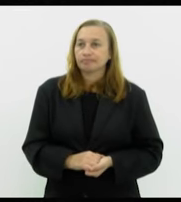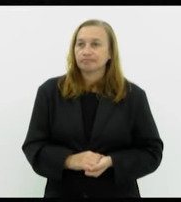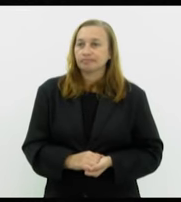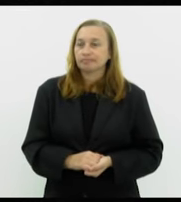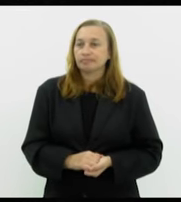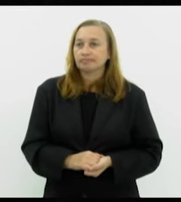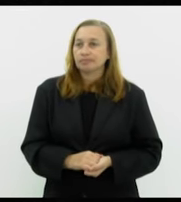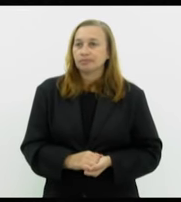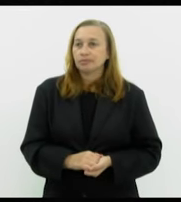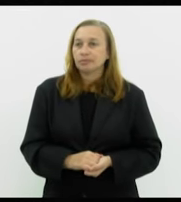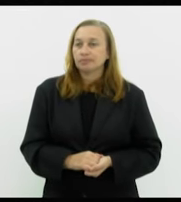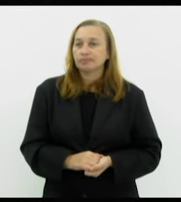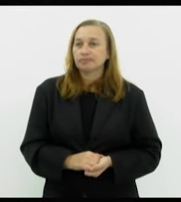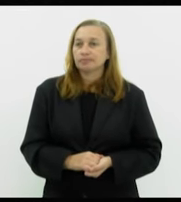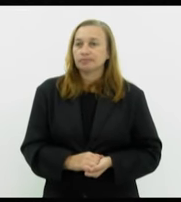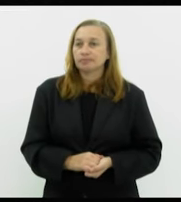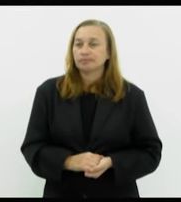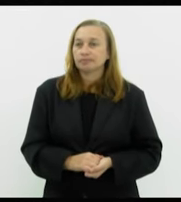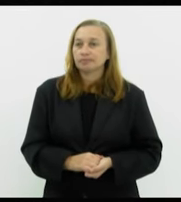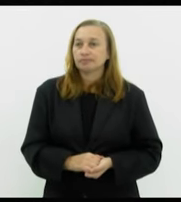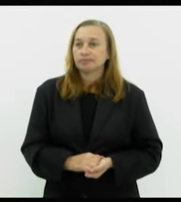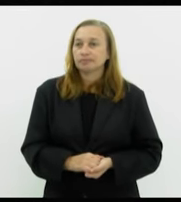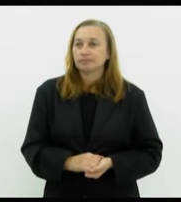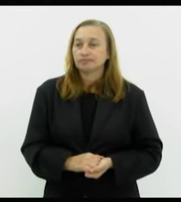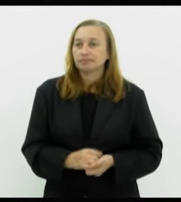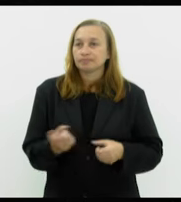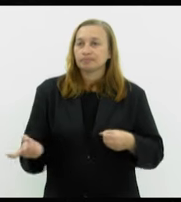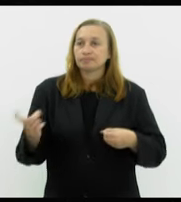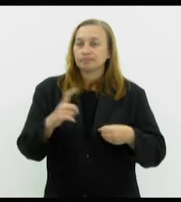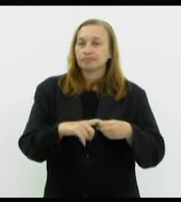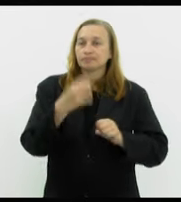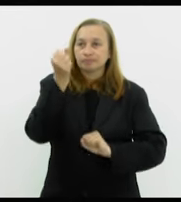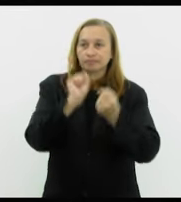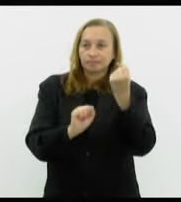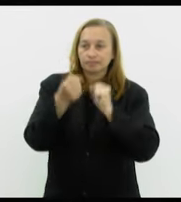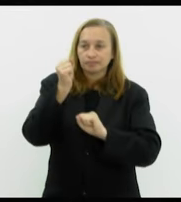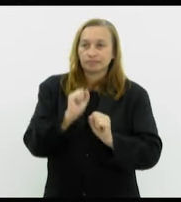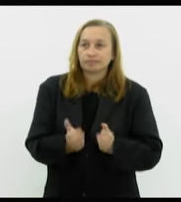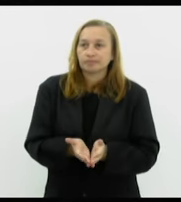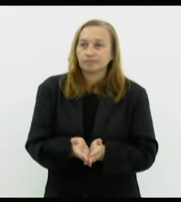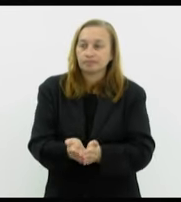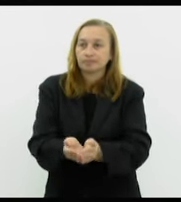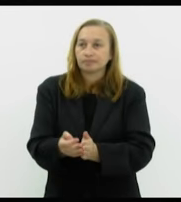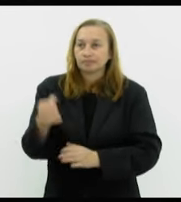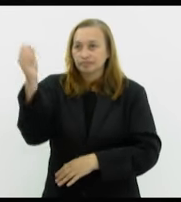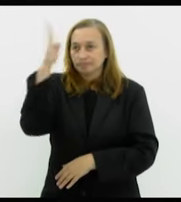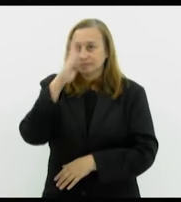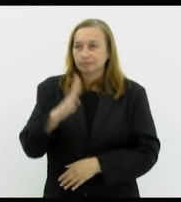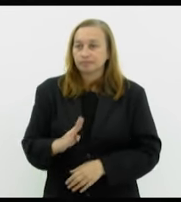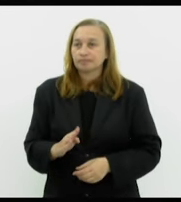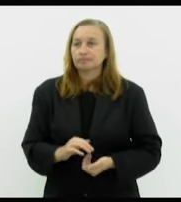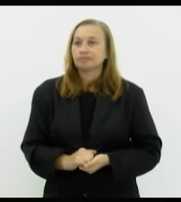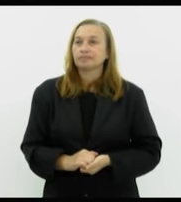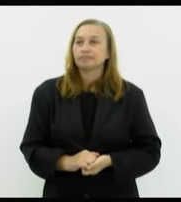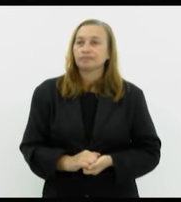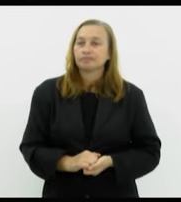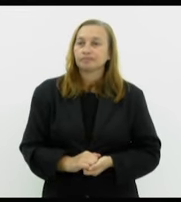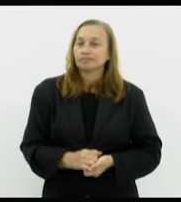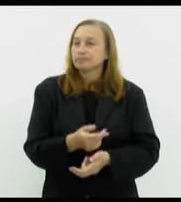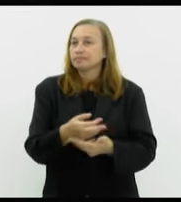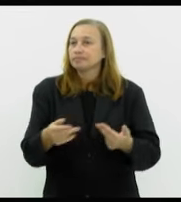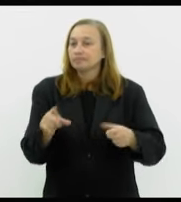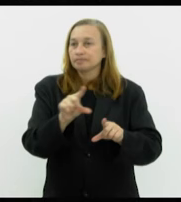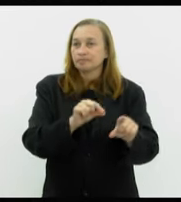importante, que essa recuperação da indústria naval brasileira, ela passa também por uma tomada de